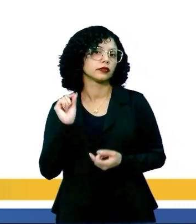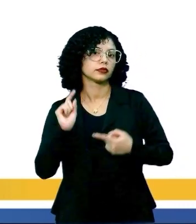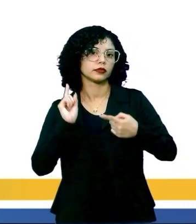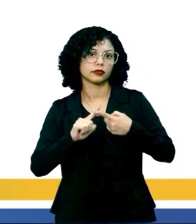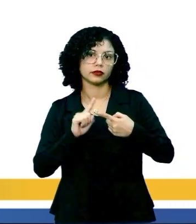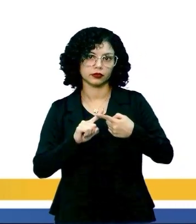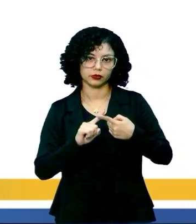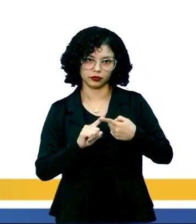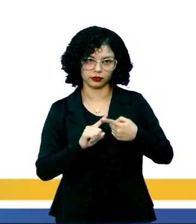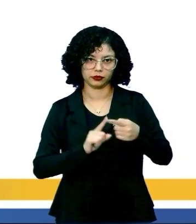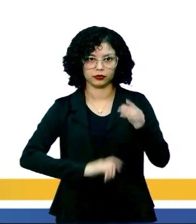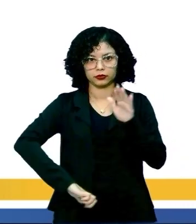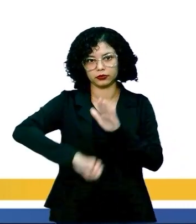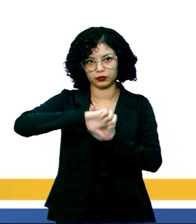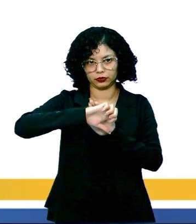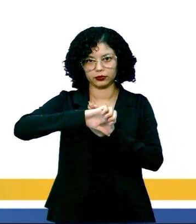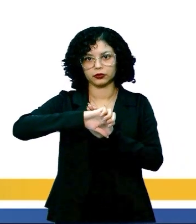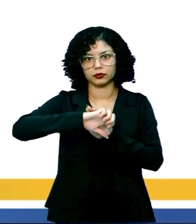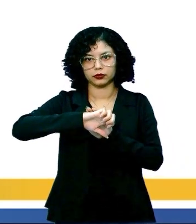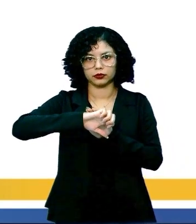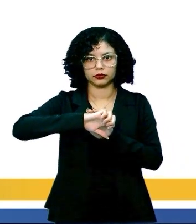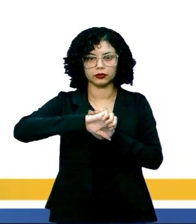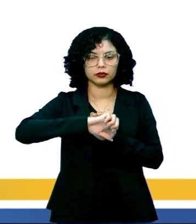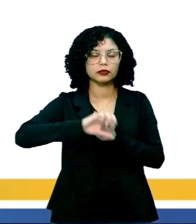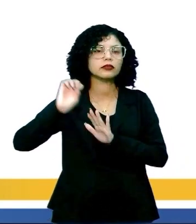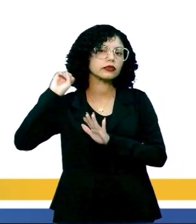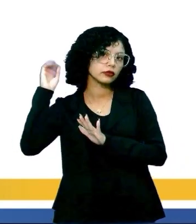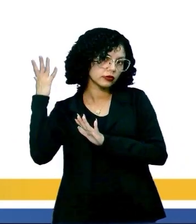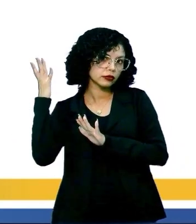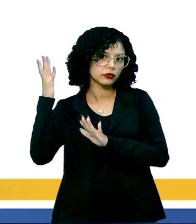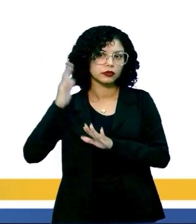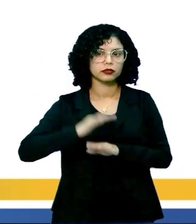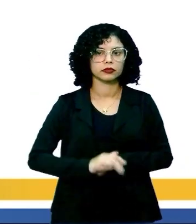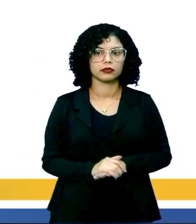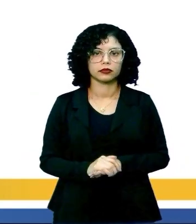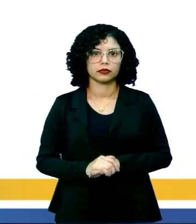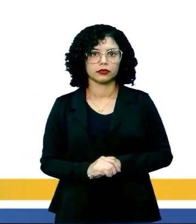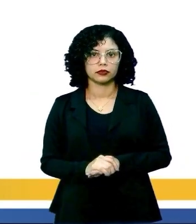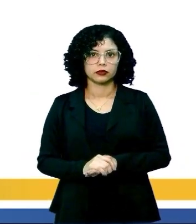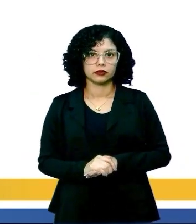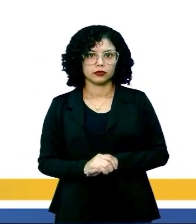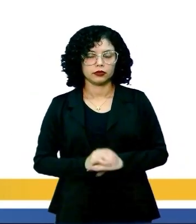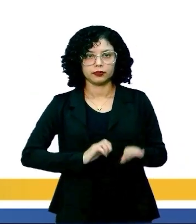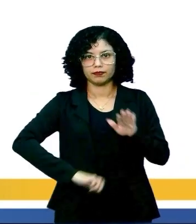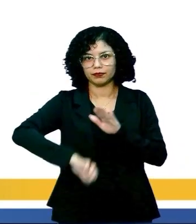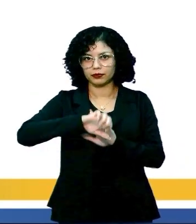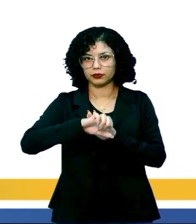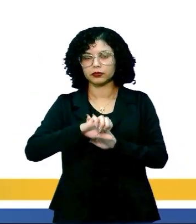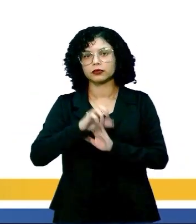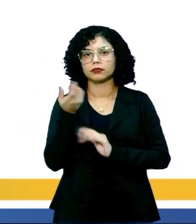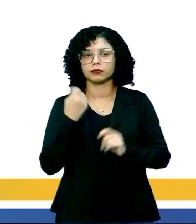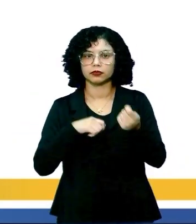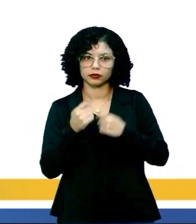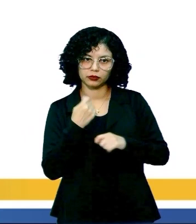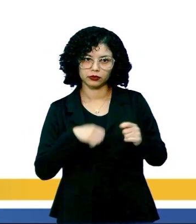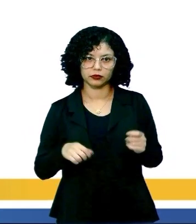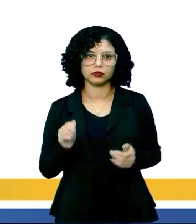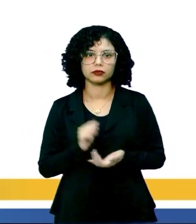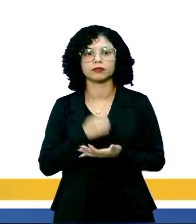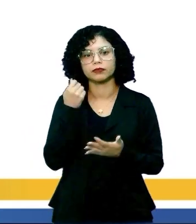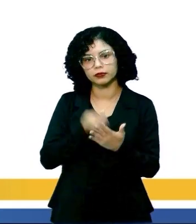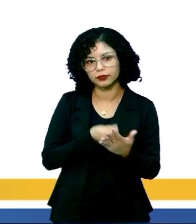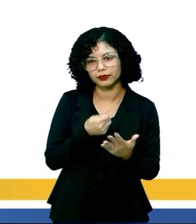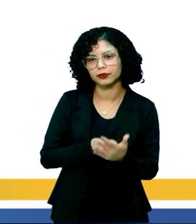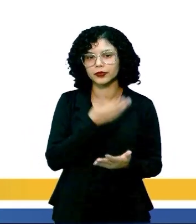a crise do encilhamento, causada por uma crise econômica que, ao tentar